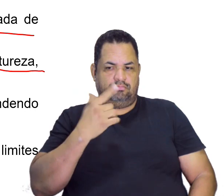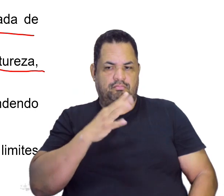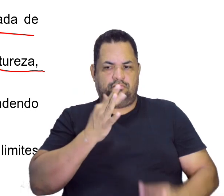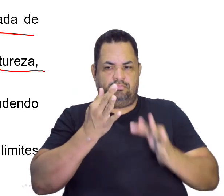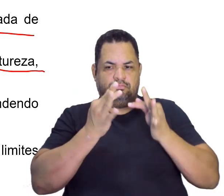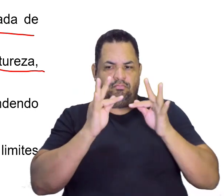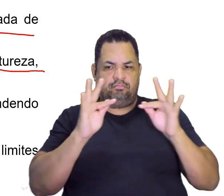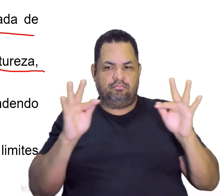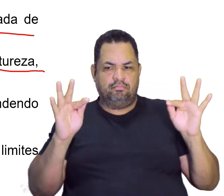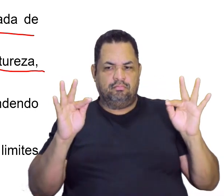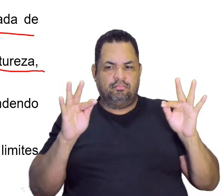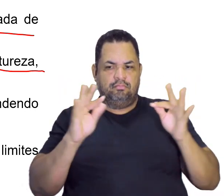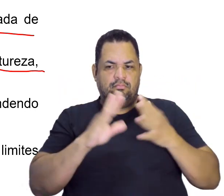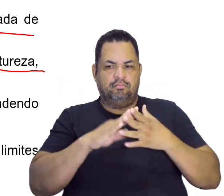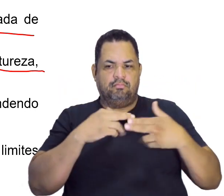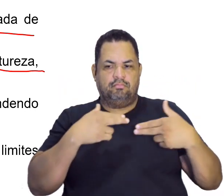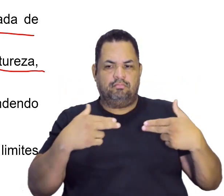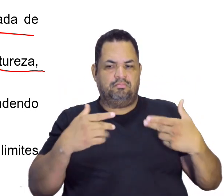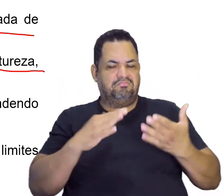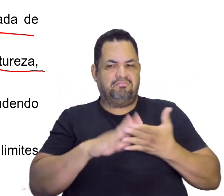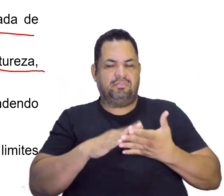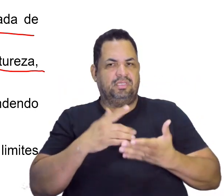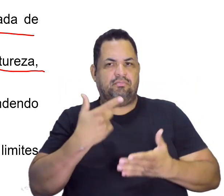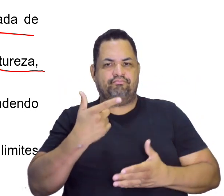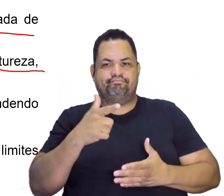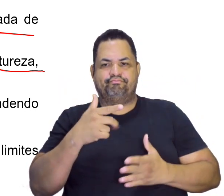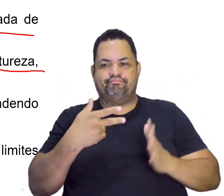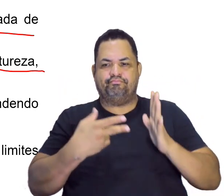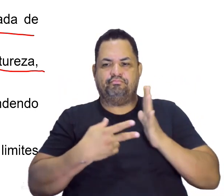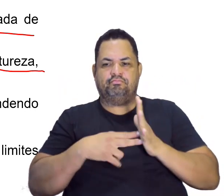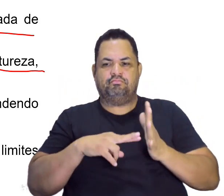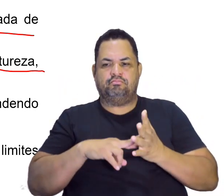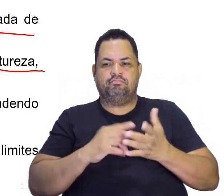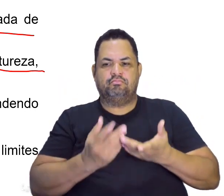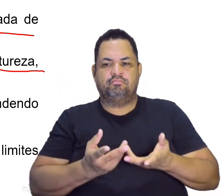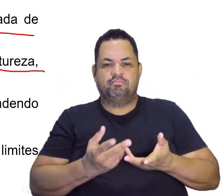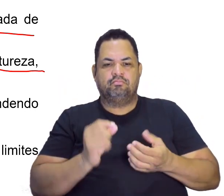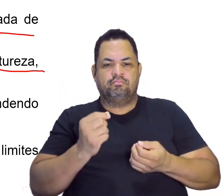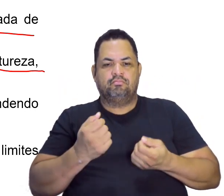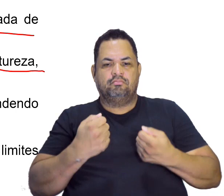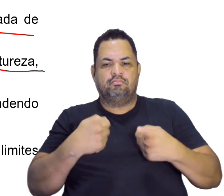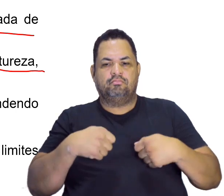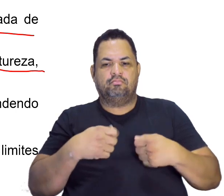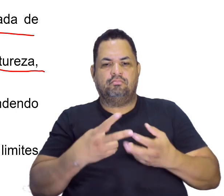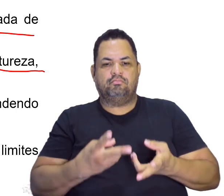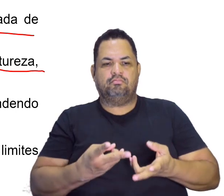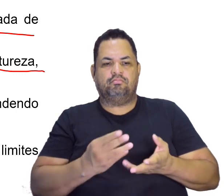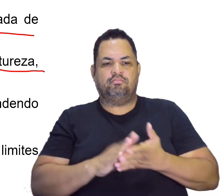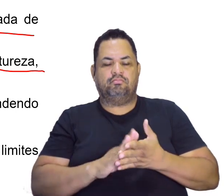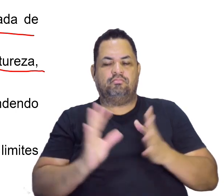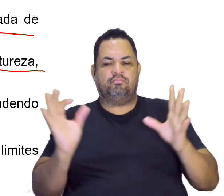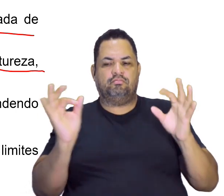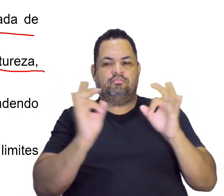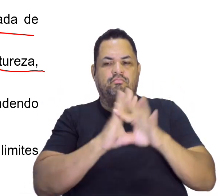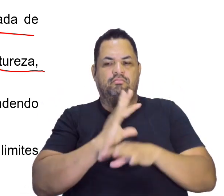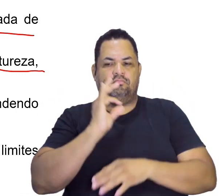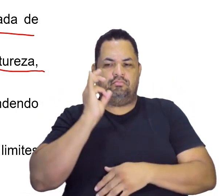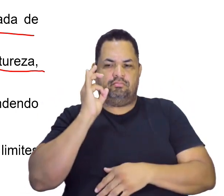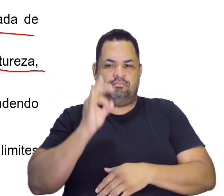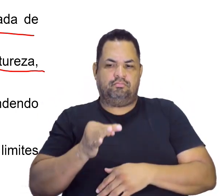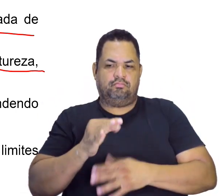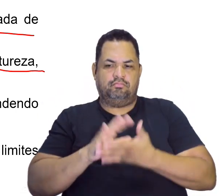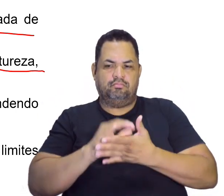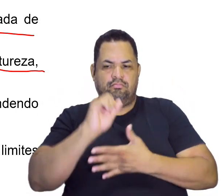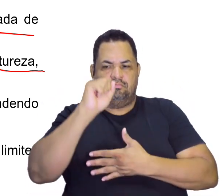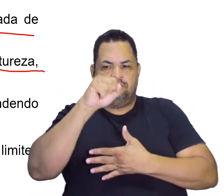frases dessas aí são coisas sem pé, sem cabeça, e você tem que identificar isso aí para poder chegar a uma conclusão correta aí